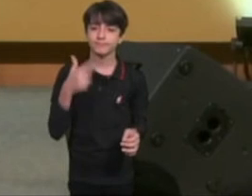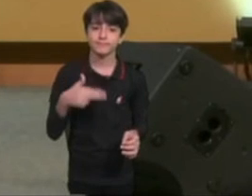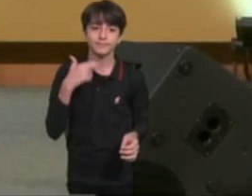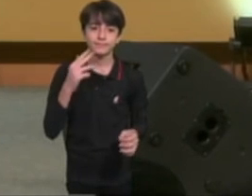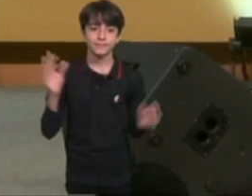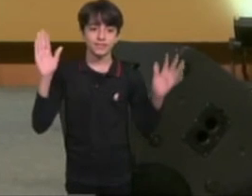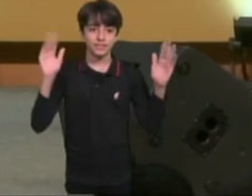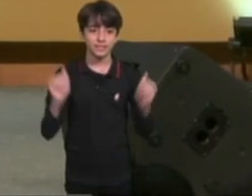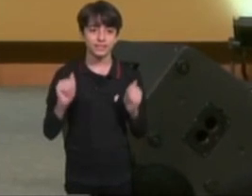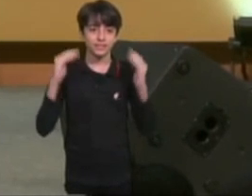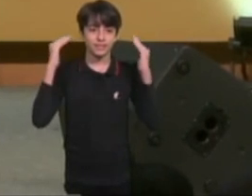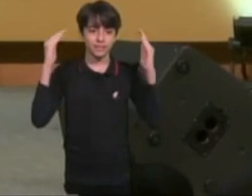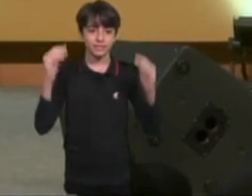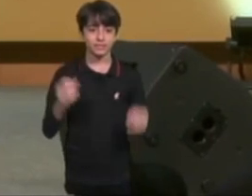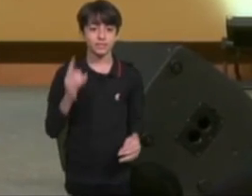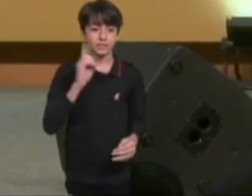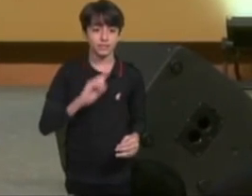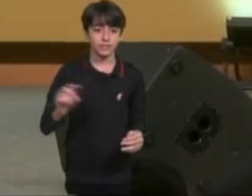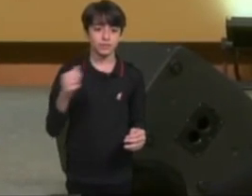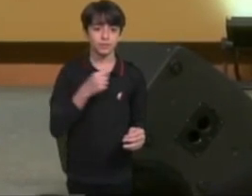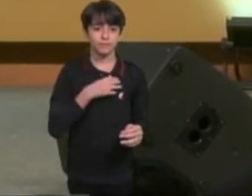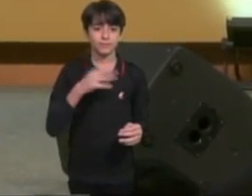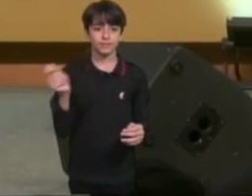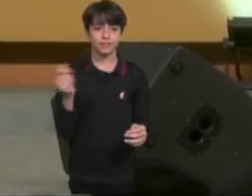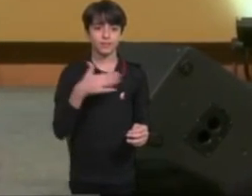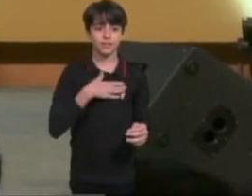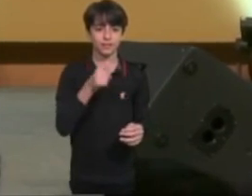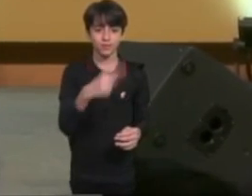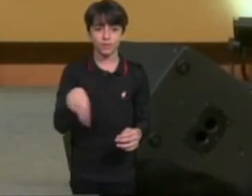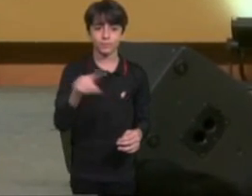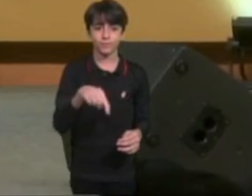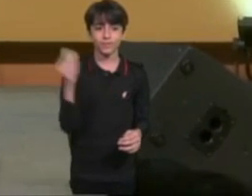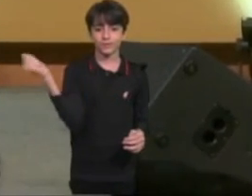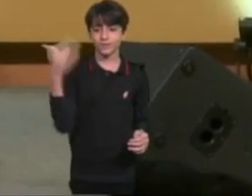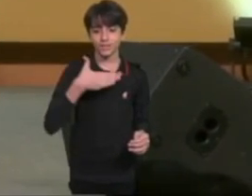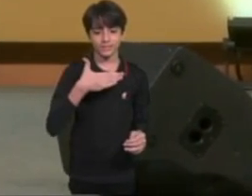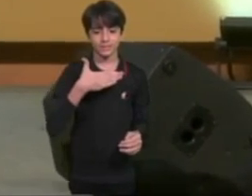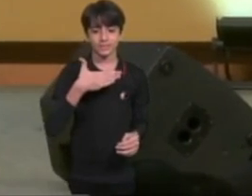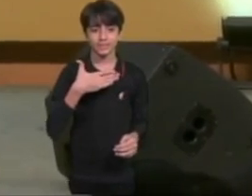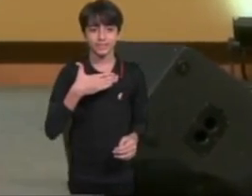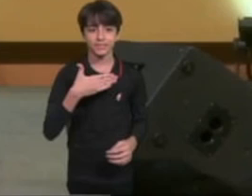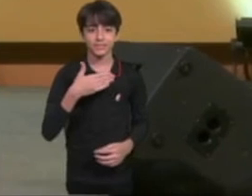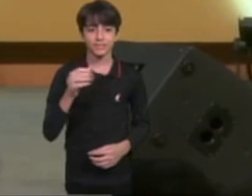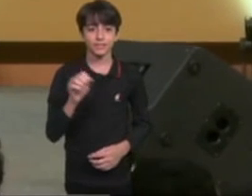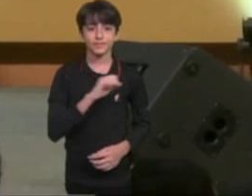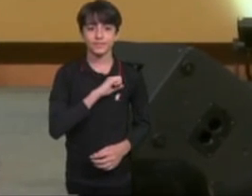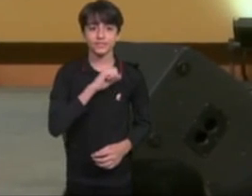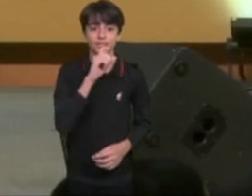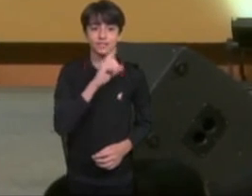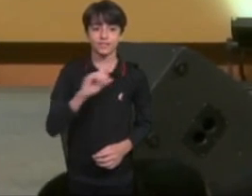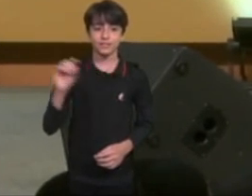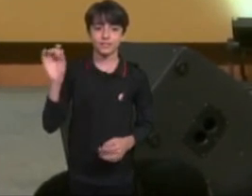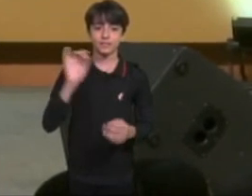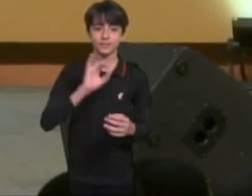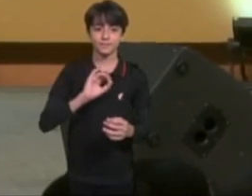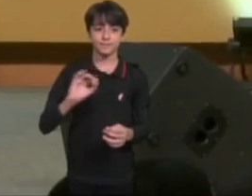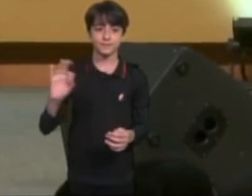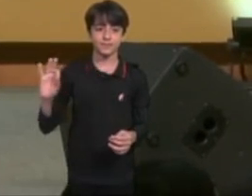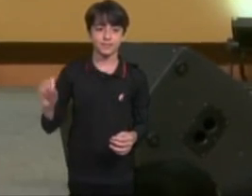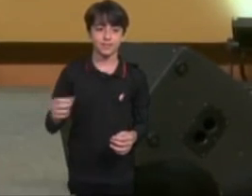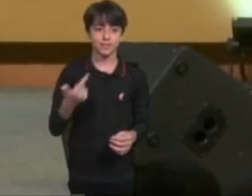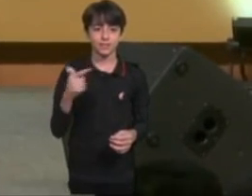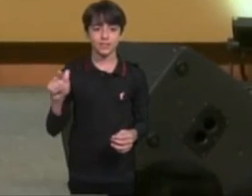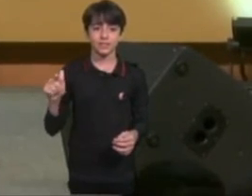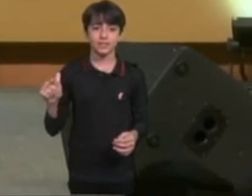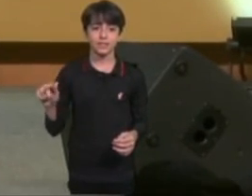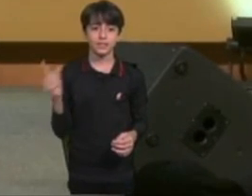miserável pecador como eu e como você se você precisa de Jesus é preciso entregar a